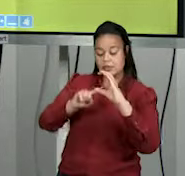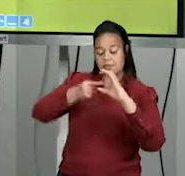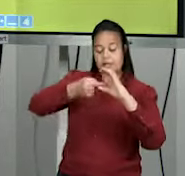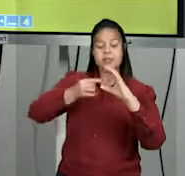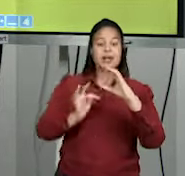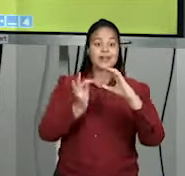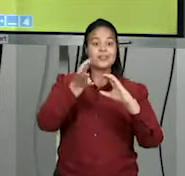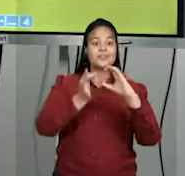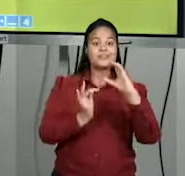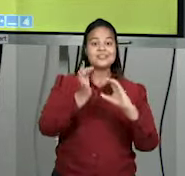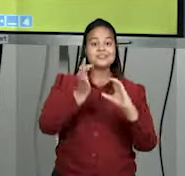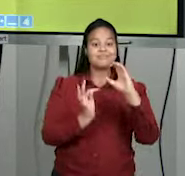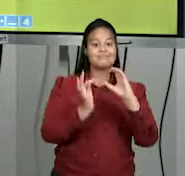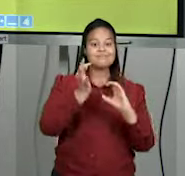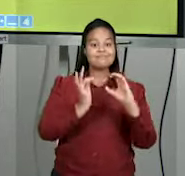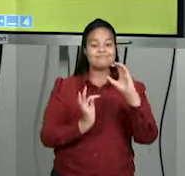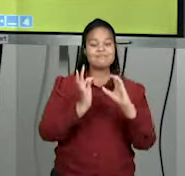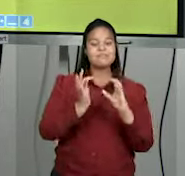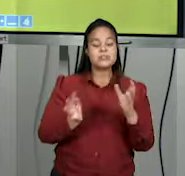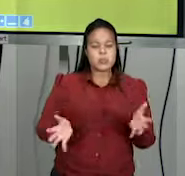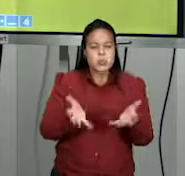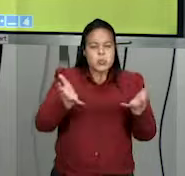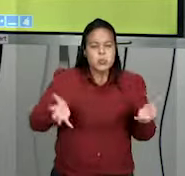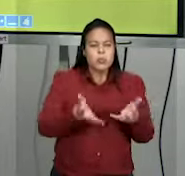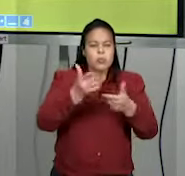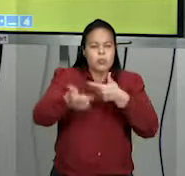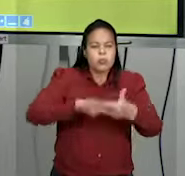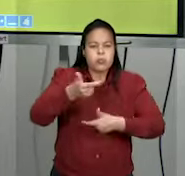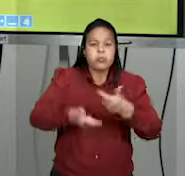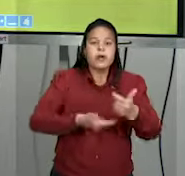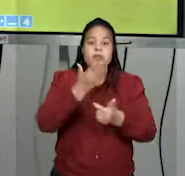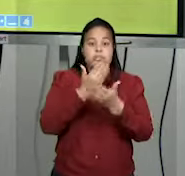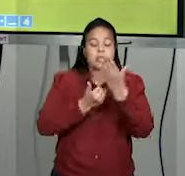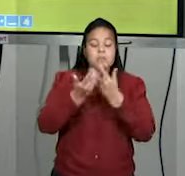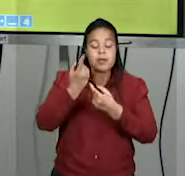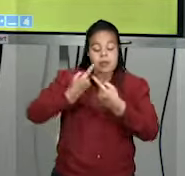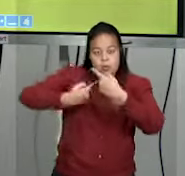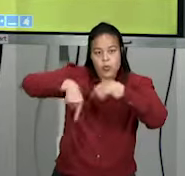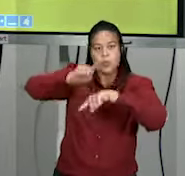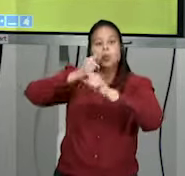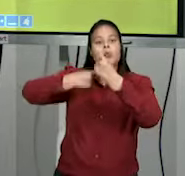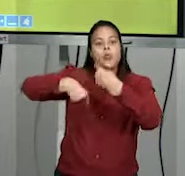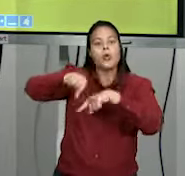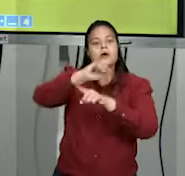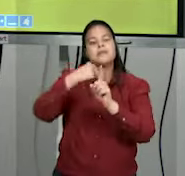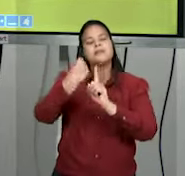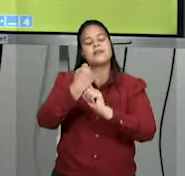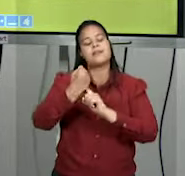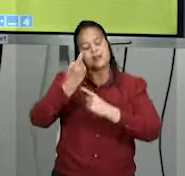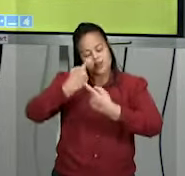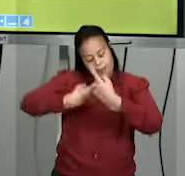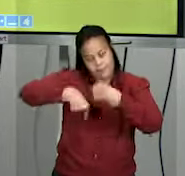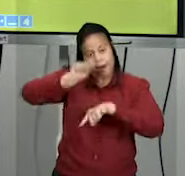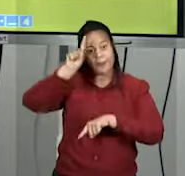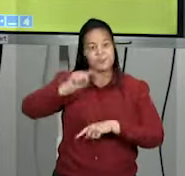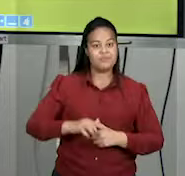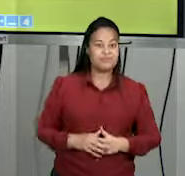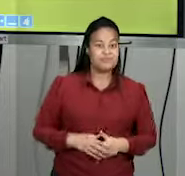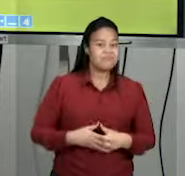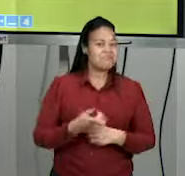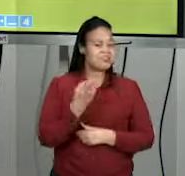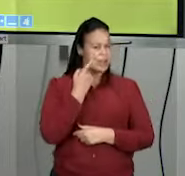na produção de alimentos e no desenvolvimento da civilização. Então, veja